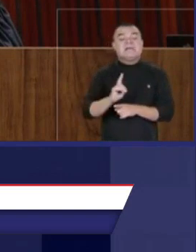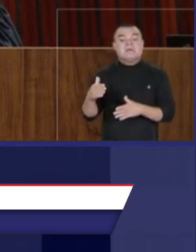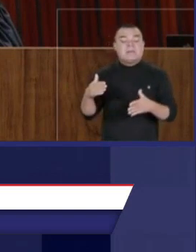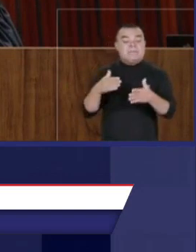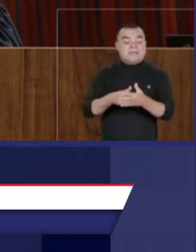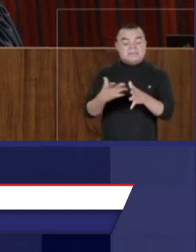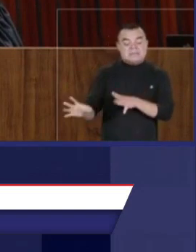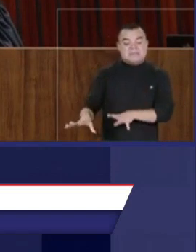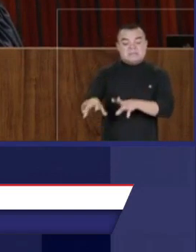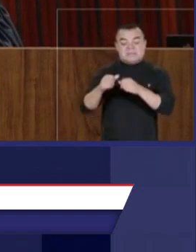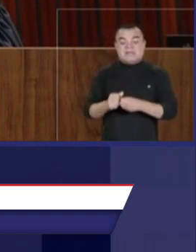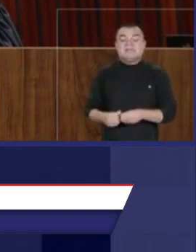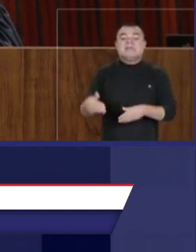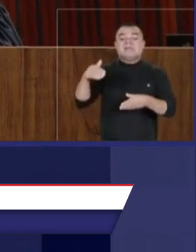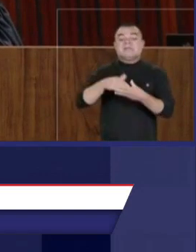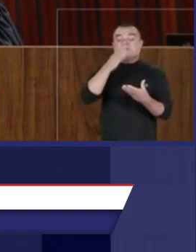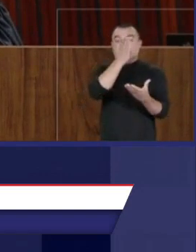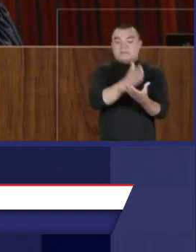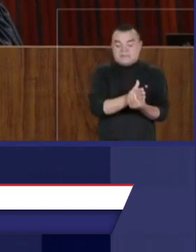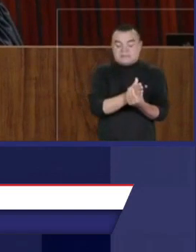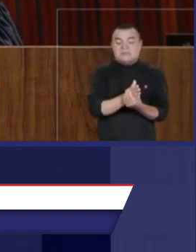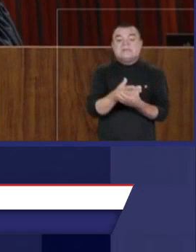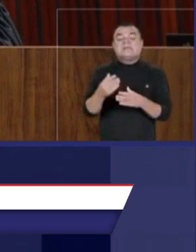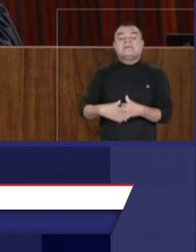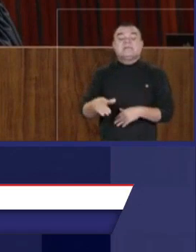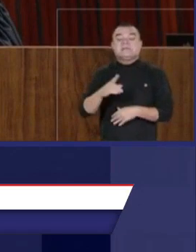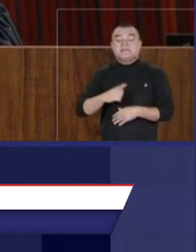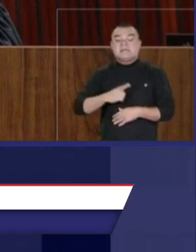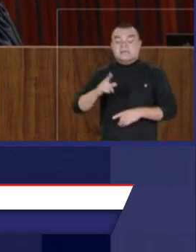PDT se posiciona e aí a gente vai ter a sequência, então, desse julgamento aqui no TSE.